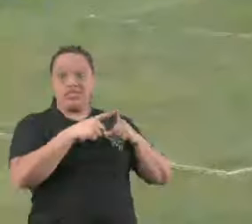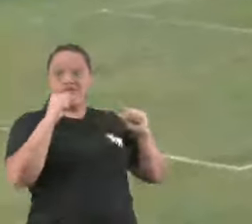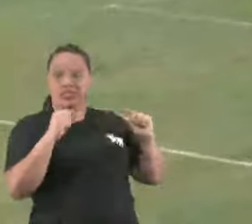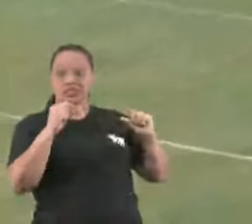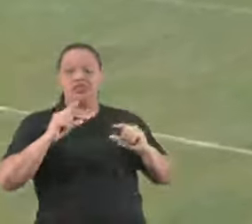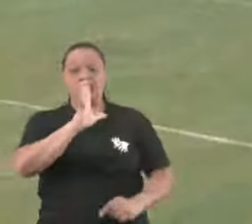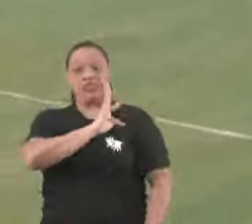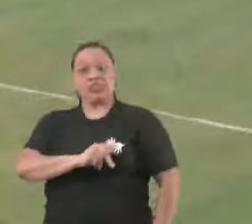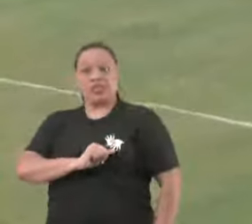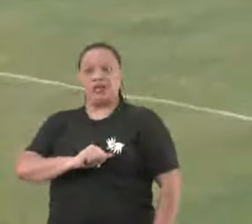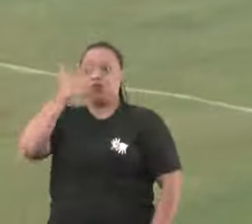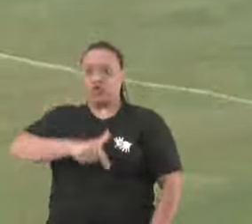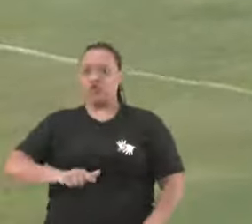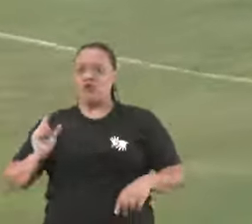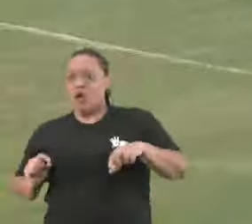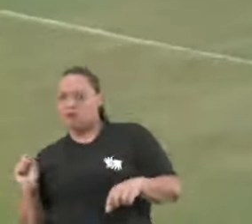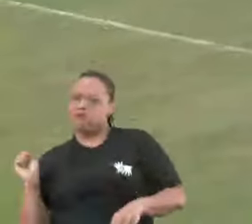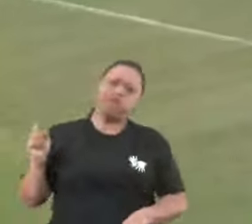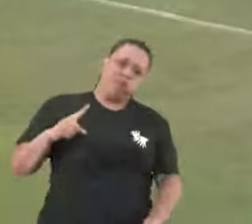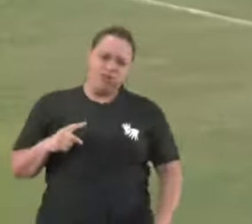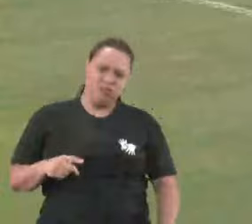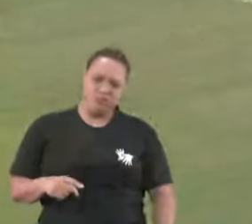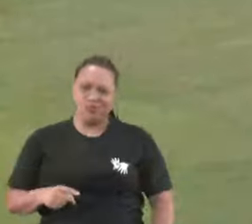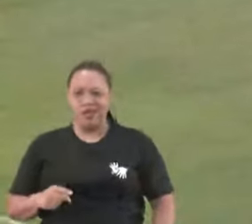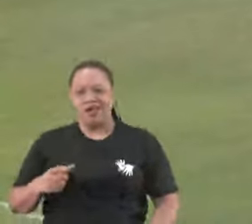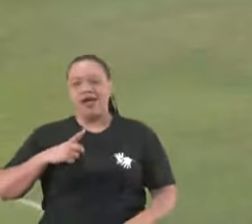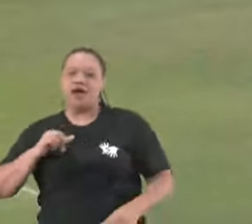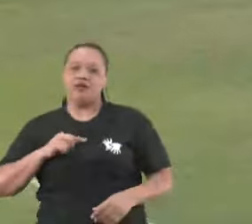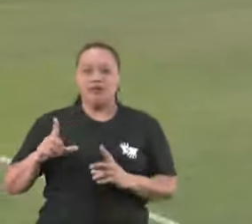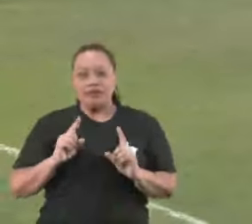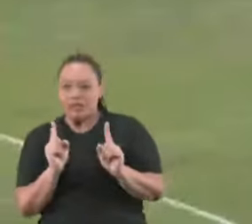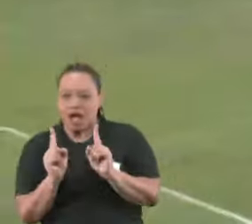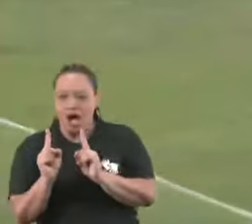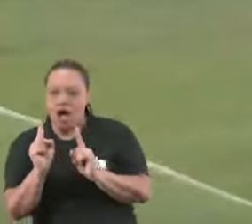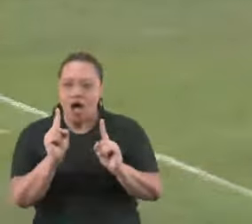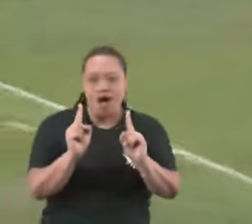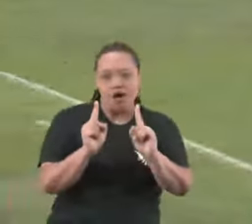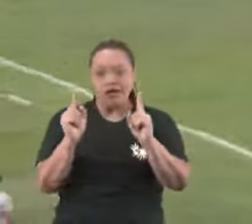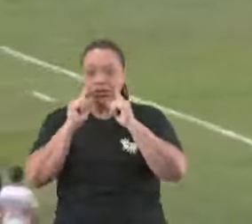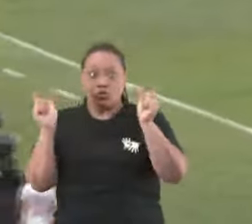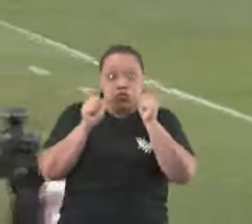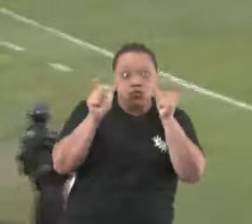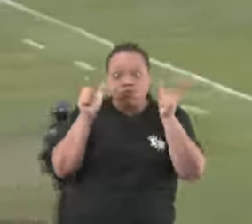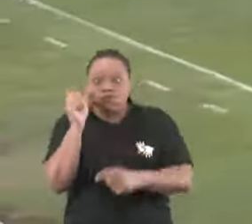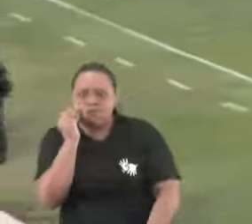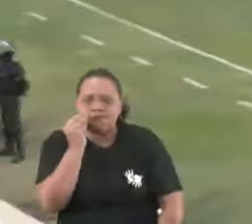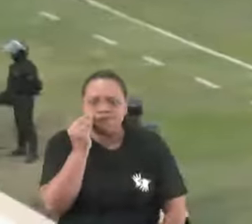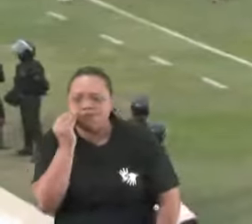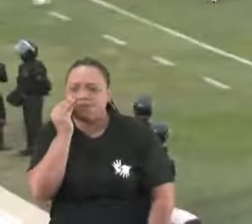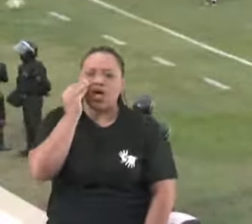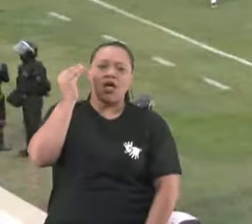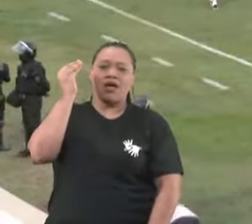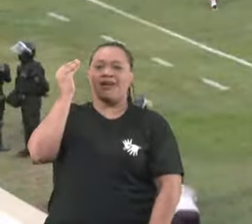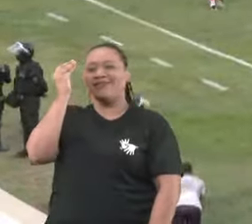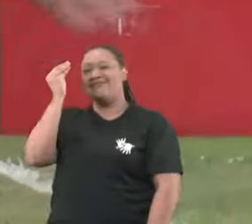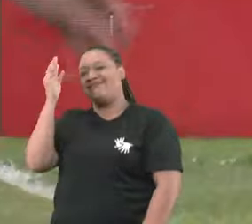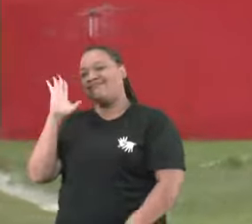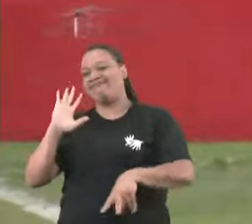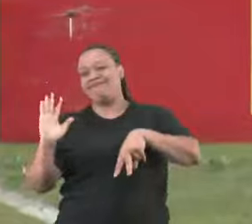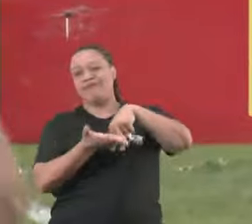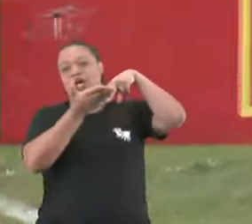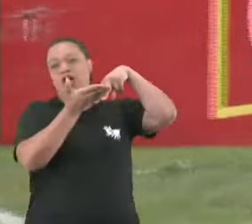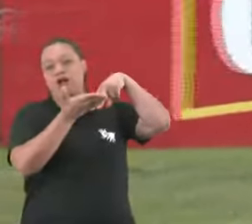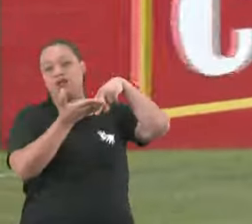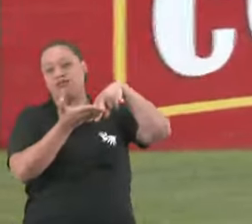CRB, cruzamento de novo, bola perigosa, Anselmo deu uma casquinha, ela segue viva, cochilou Léo Pereira. Cochilou